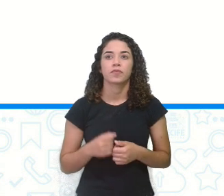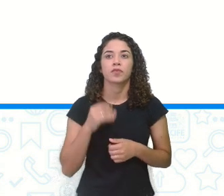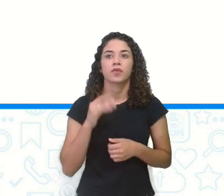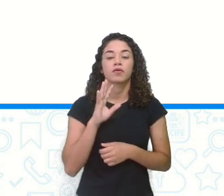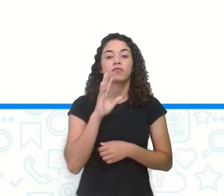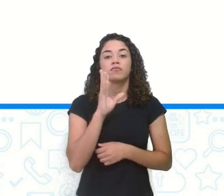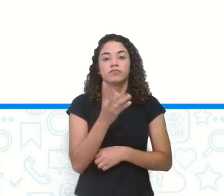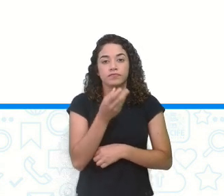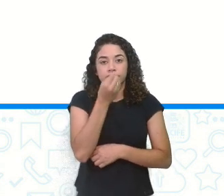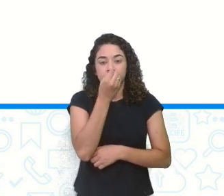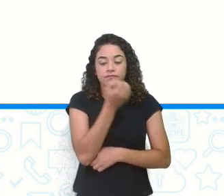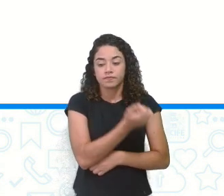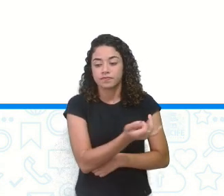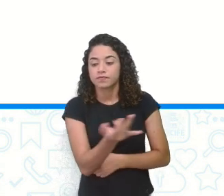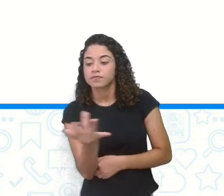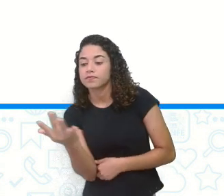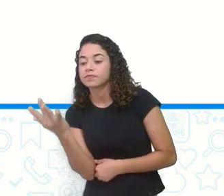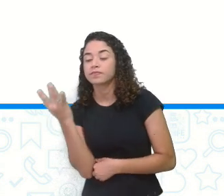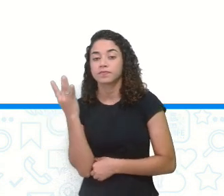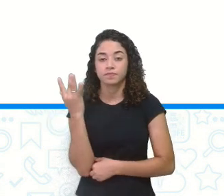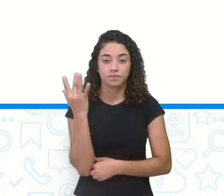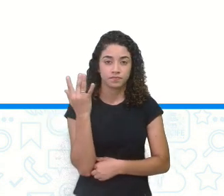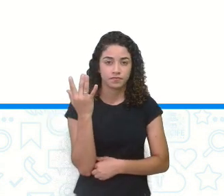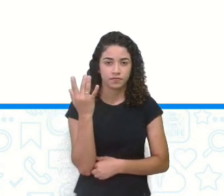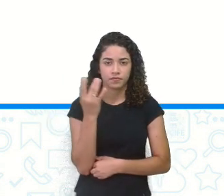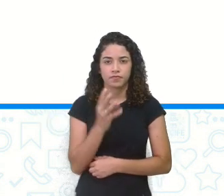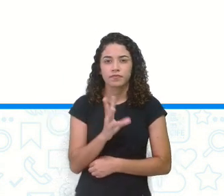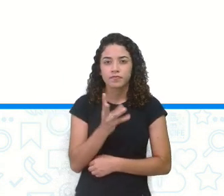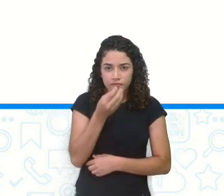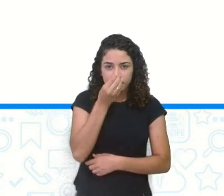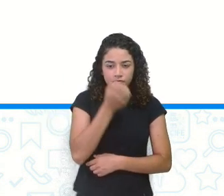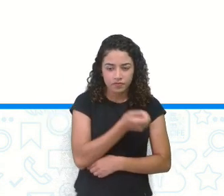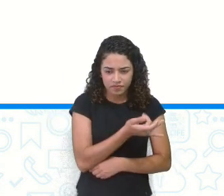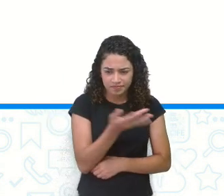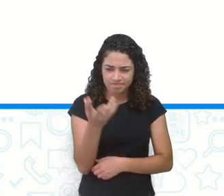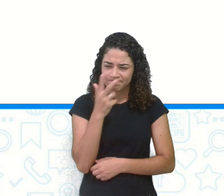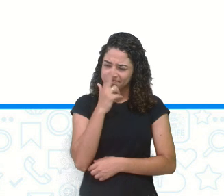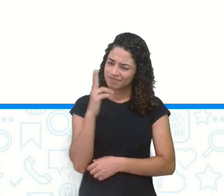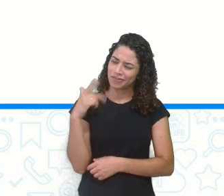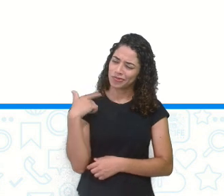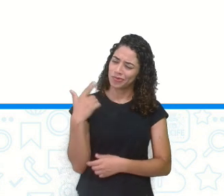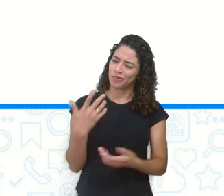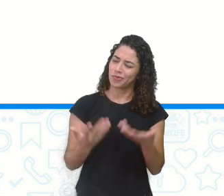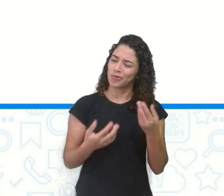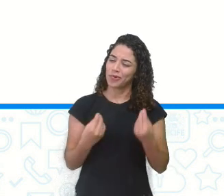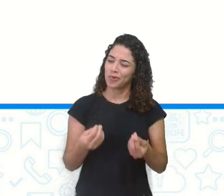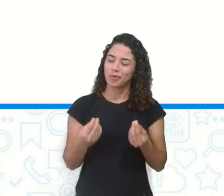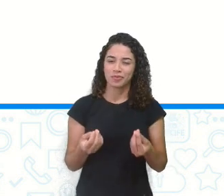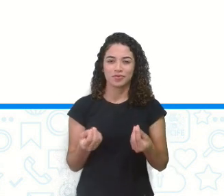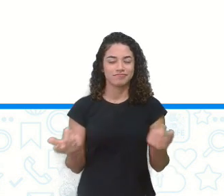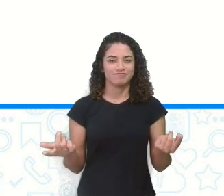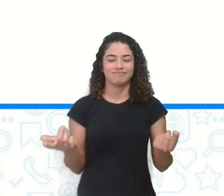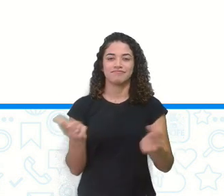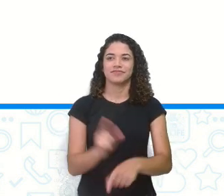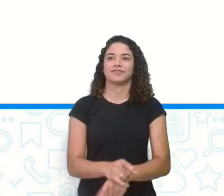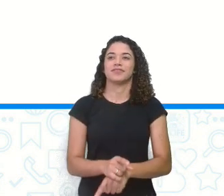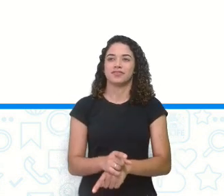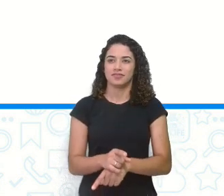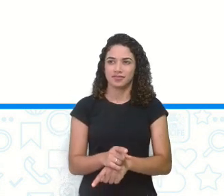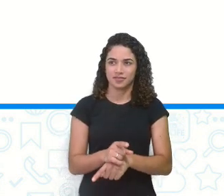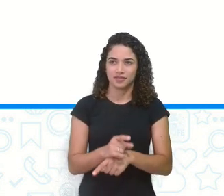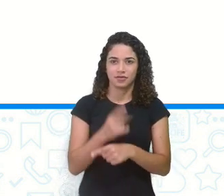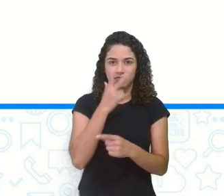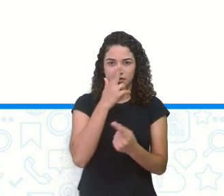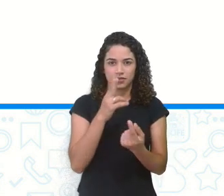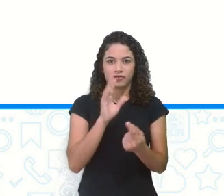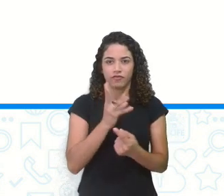primavera endoideceu. A primavera endoideceu. Bem me quer, mal